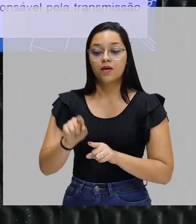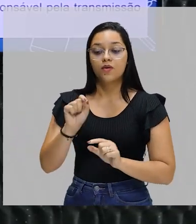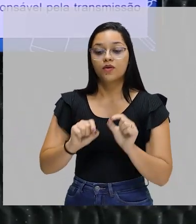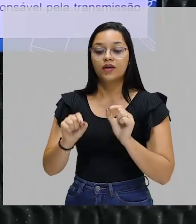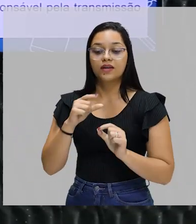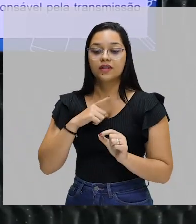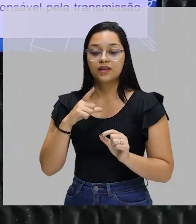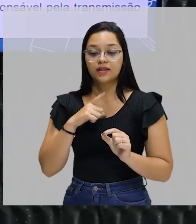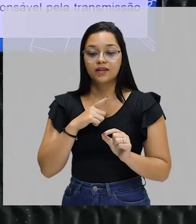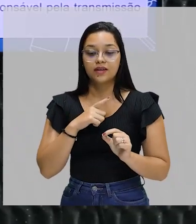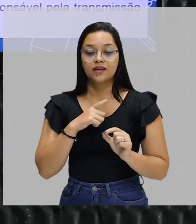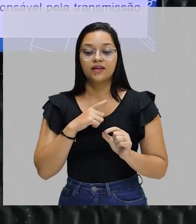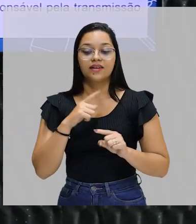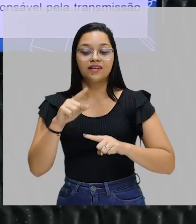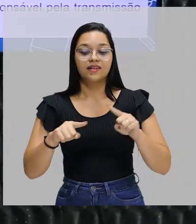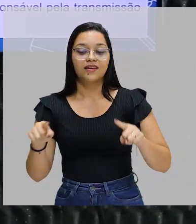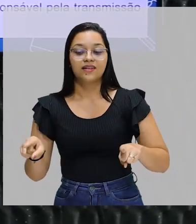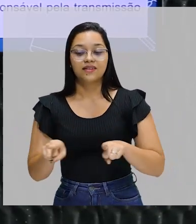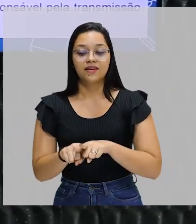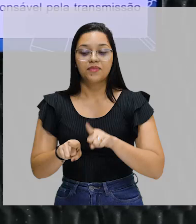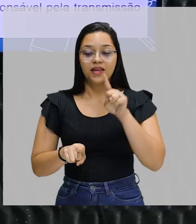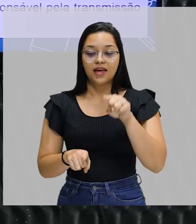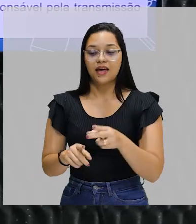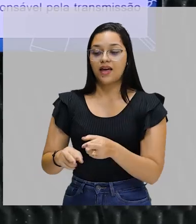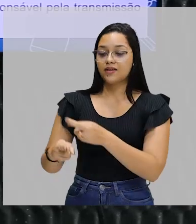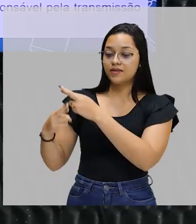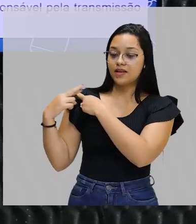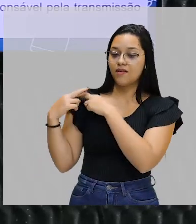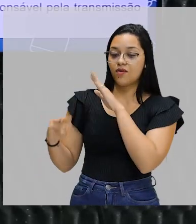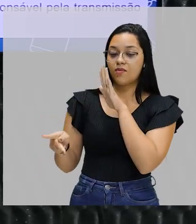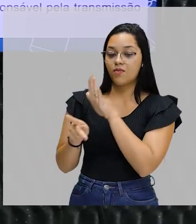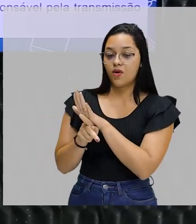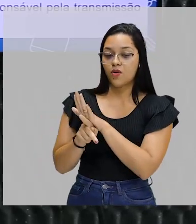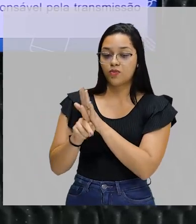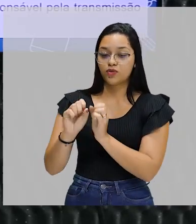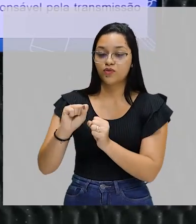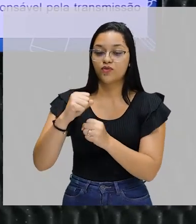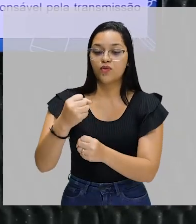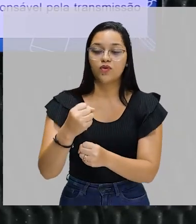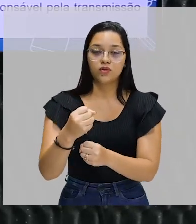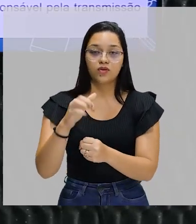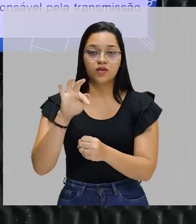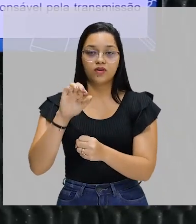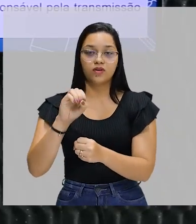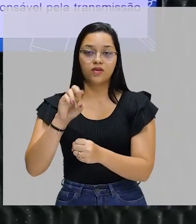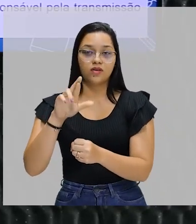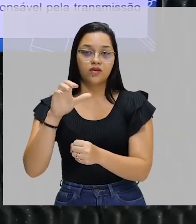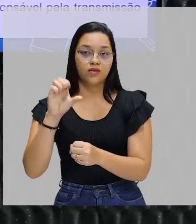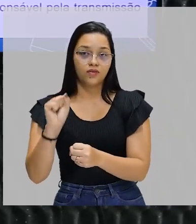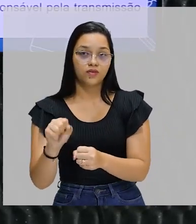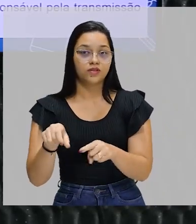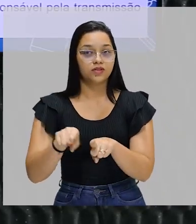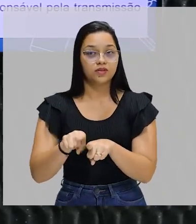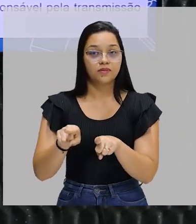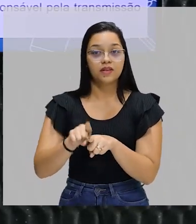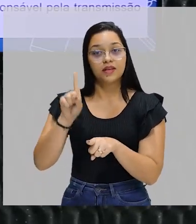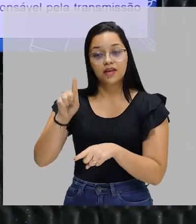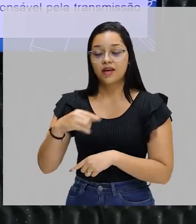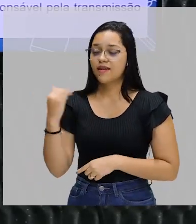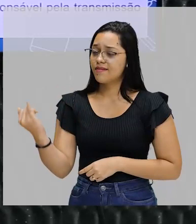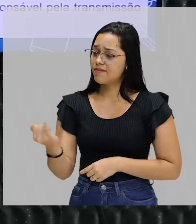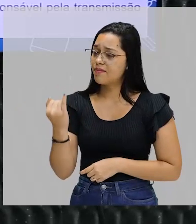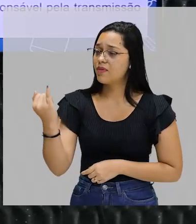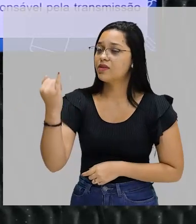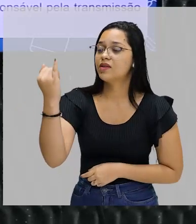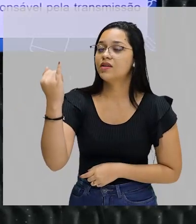Permutadas pela matéria e que são responsáveis pela existência de forças, certo? São aquelas forçazinhas